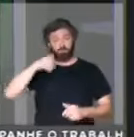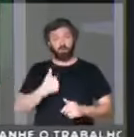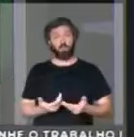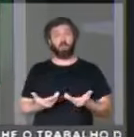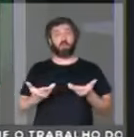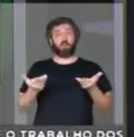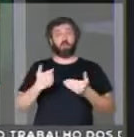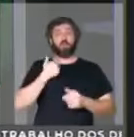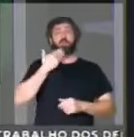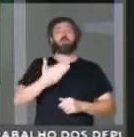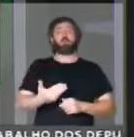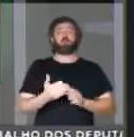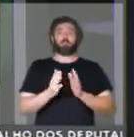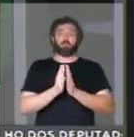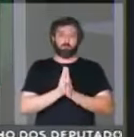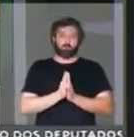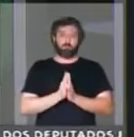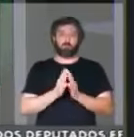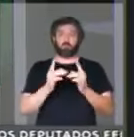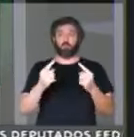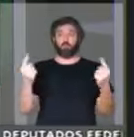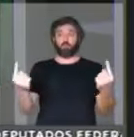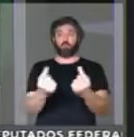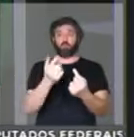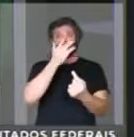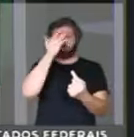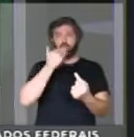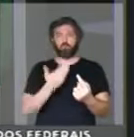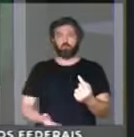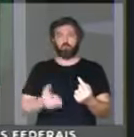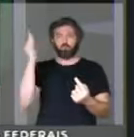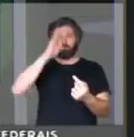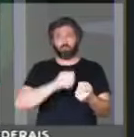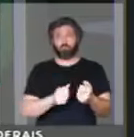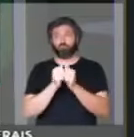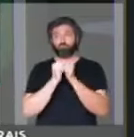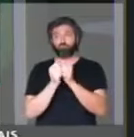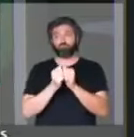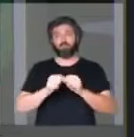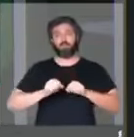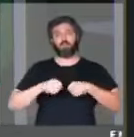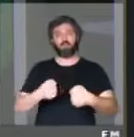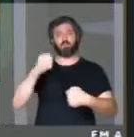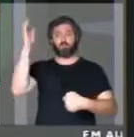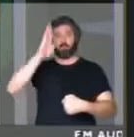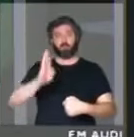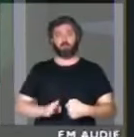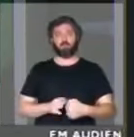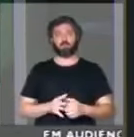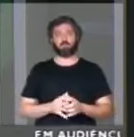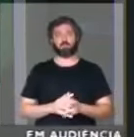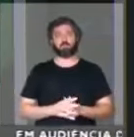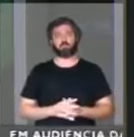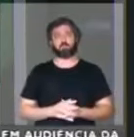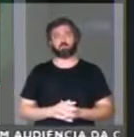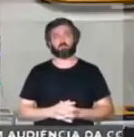aqui um apelo para que todos todos os nacionalistas se juntem para nós defendemos o brasil